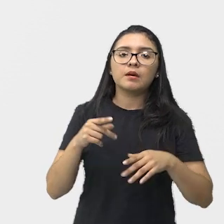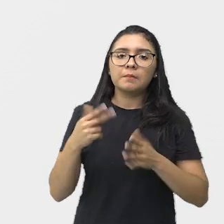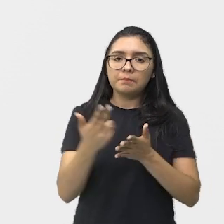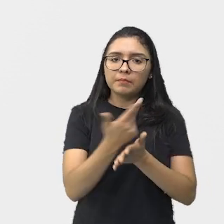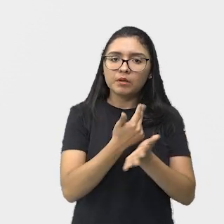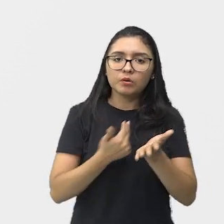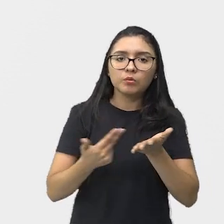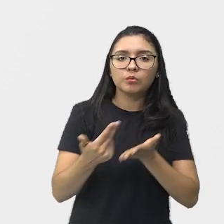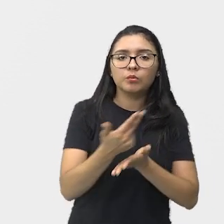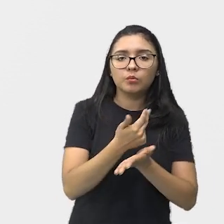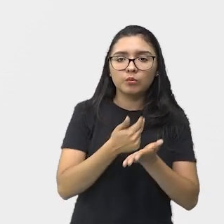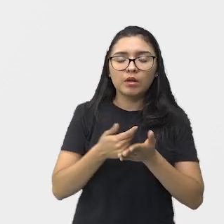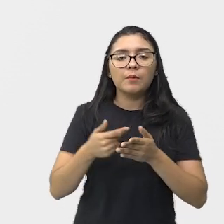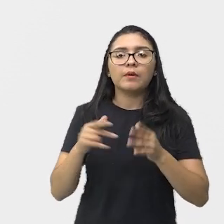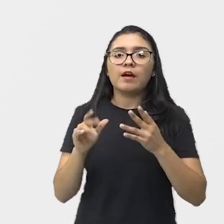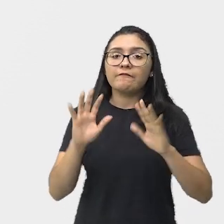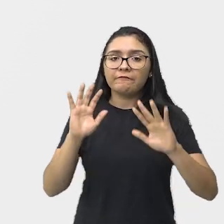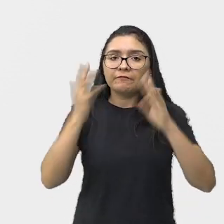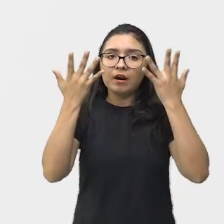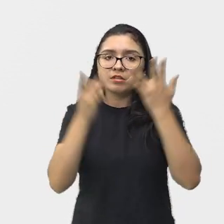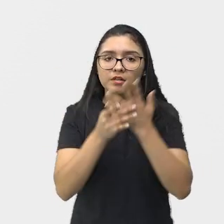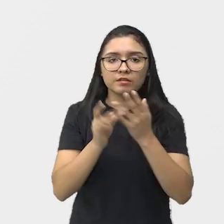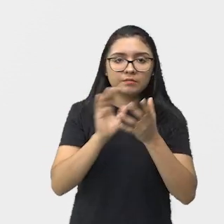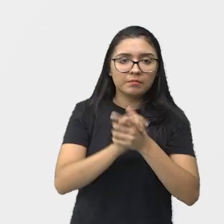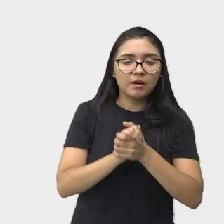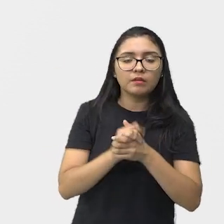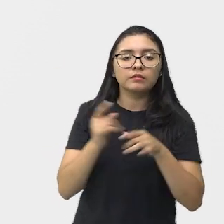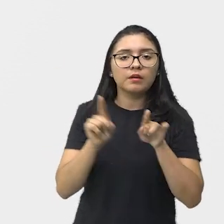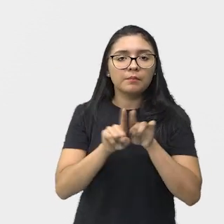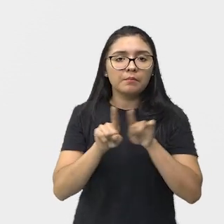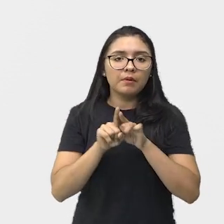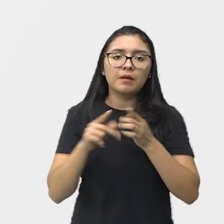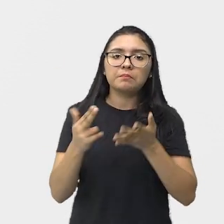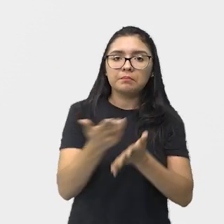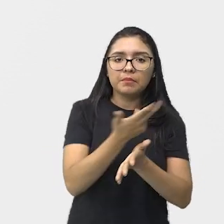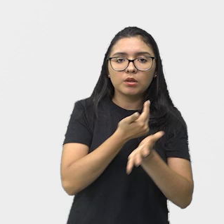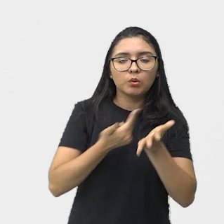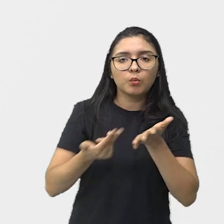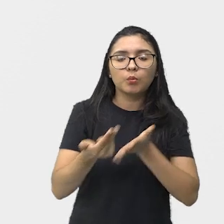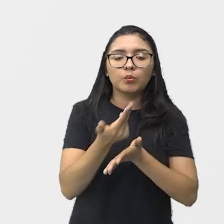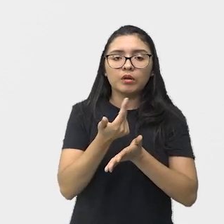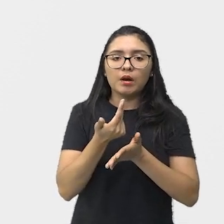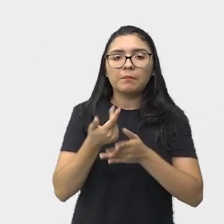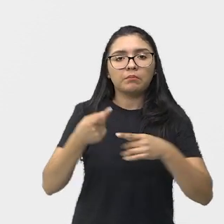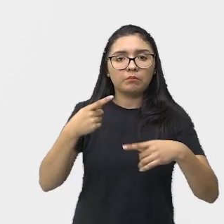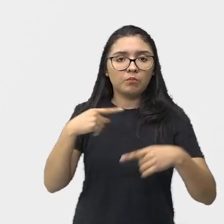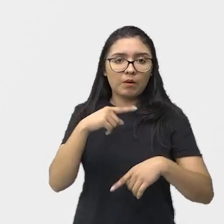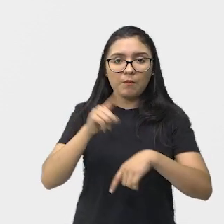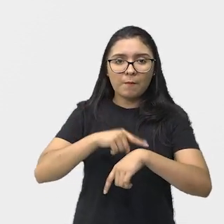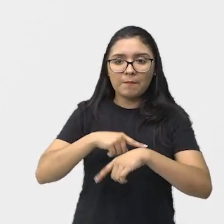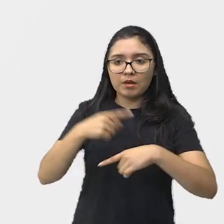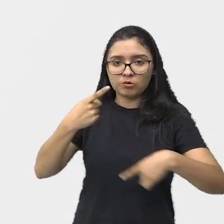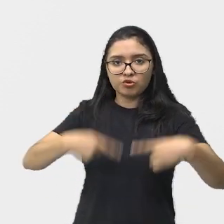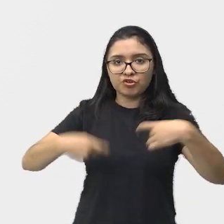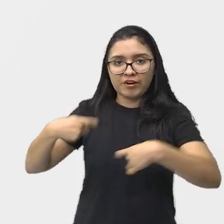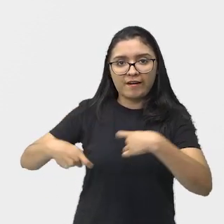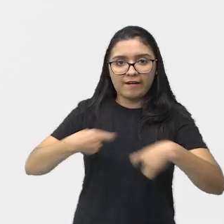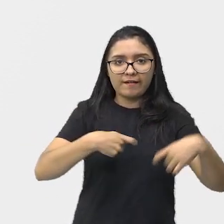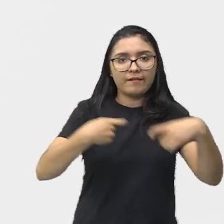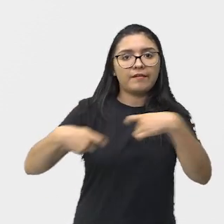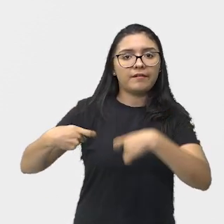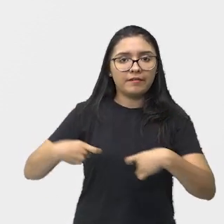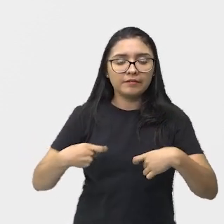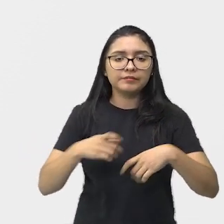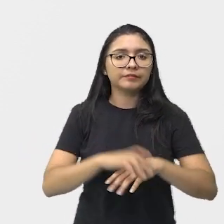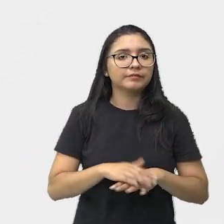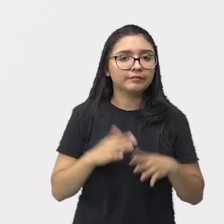nascimento, festas e casamentos. Olha aí para que servem as pinturas, gente, não esqueçam. Para guerrear,